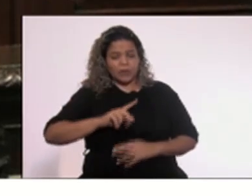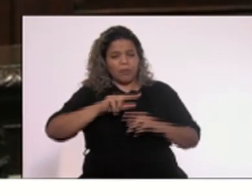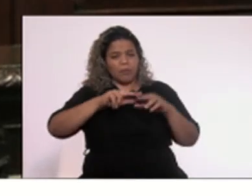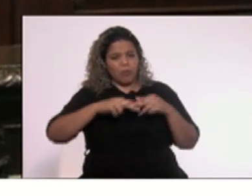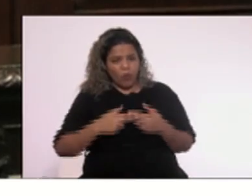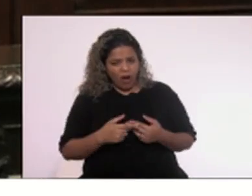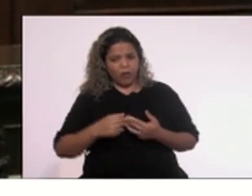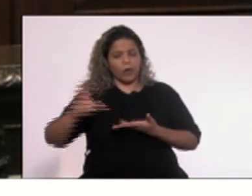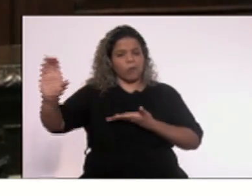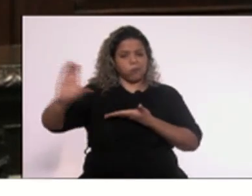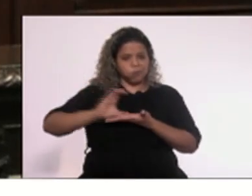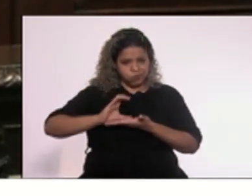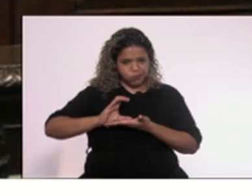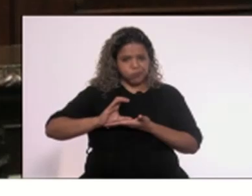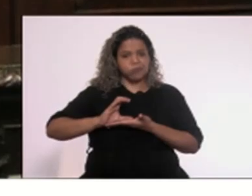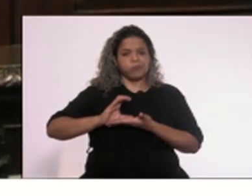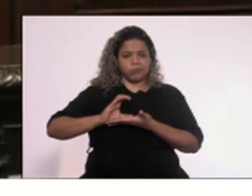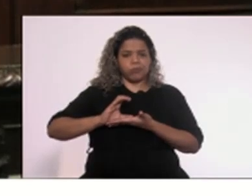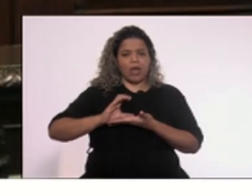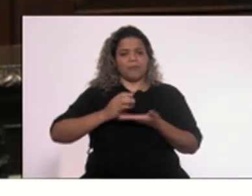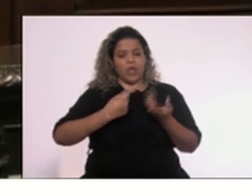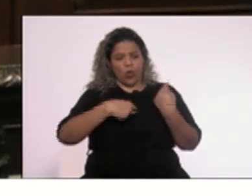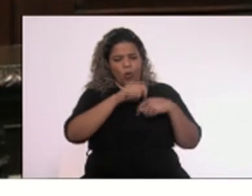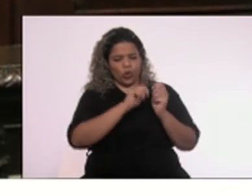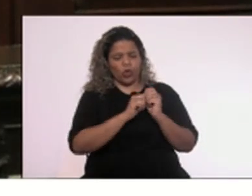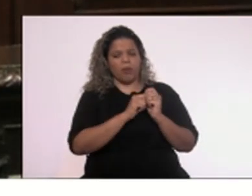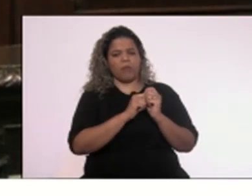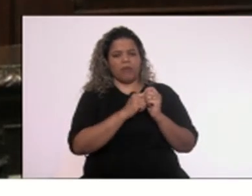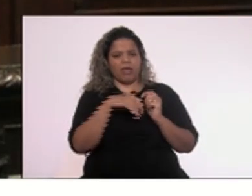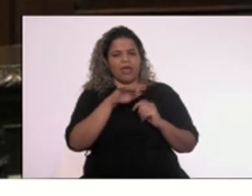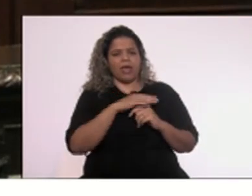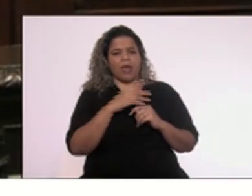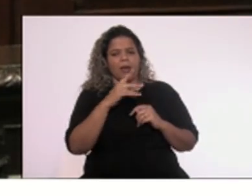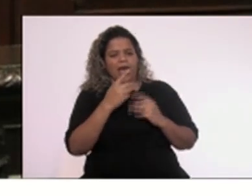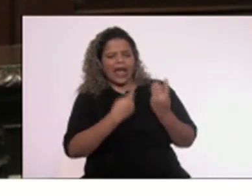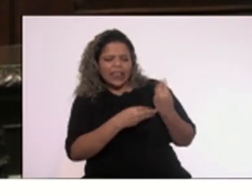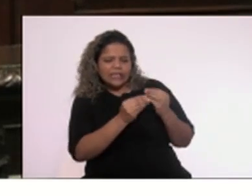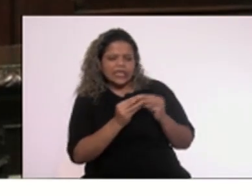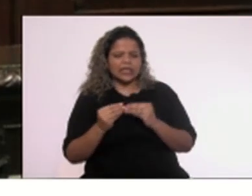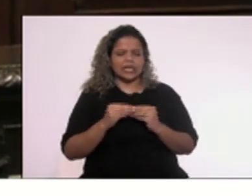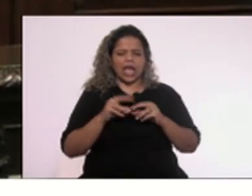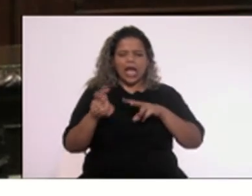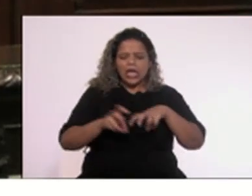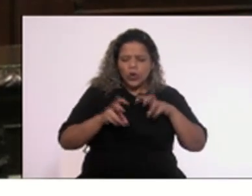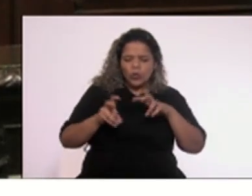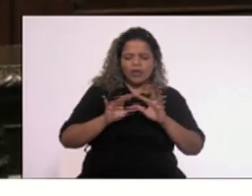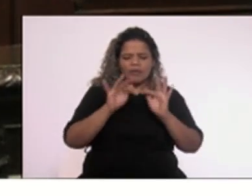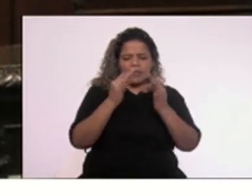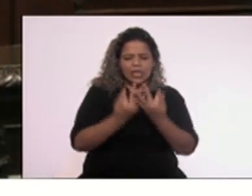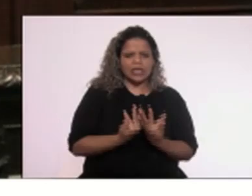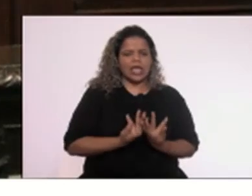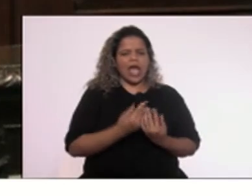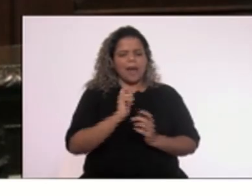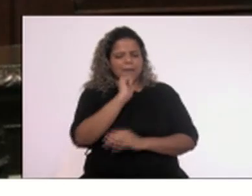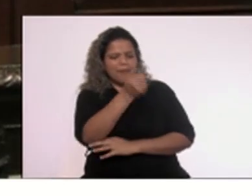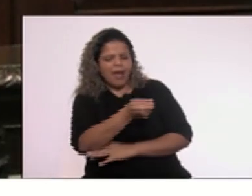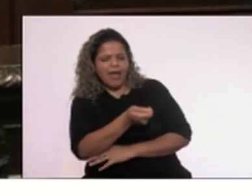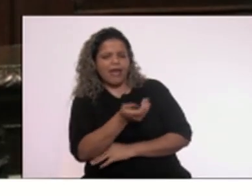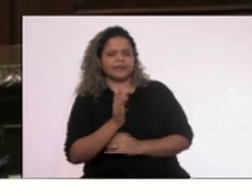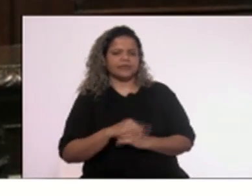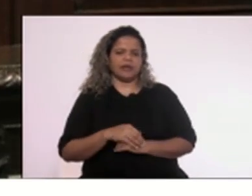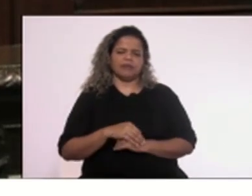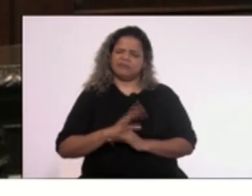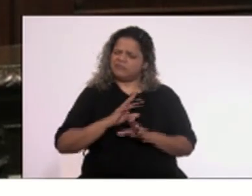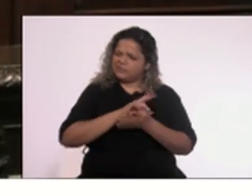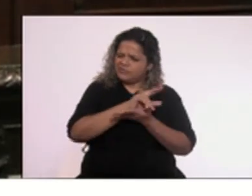sobrevivem da renda gerada pela economia popular solidária, no artesanato, na agricultura familiar, na pesca artesanal,